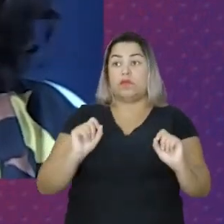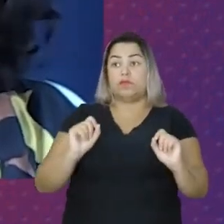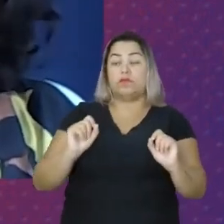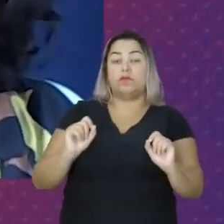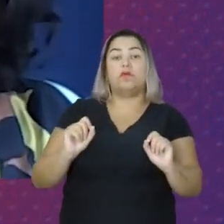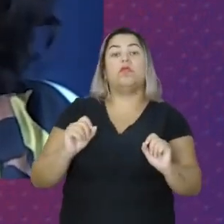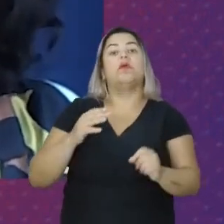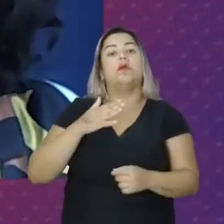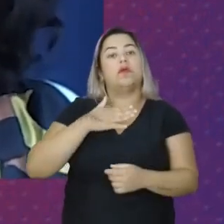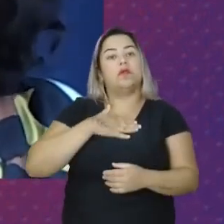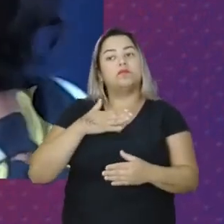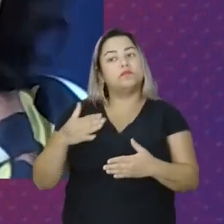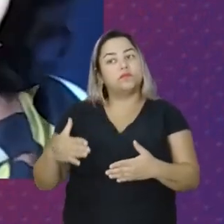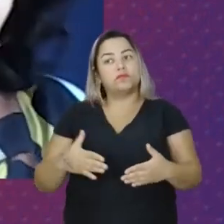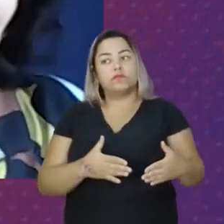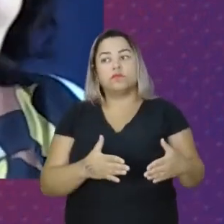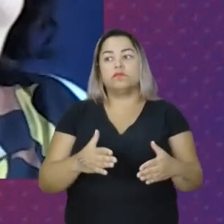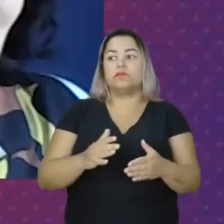essa é a minha trajetória.